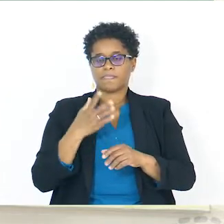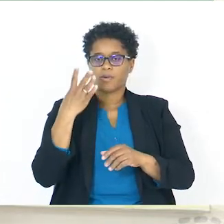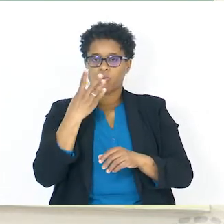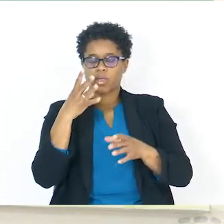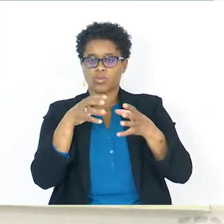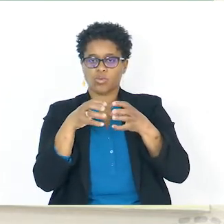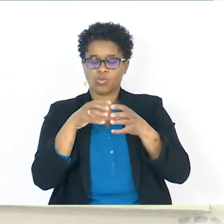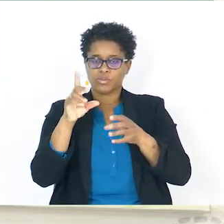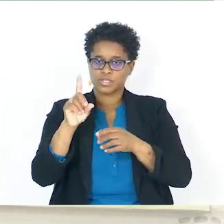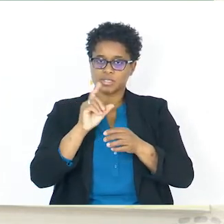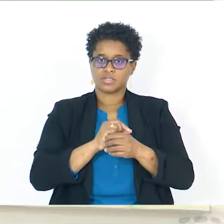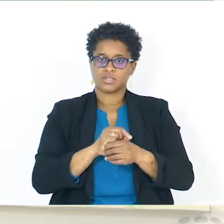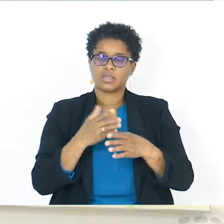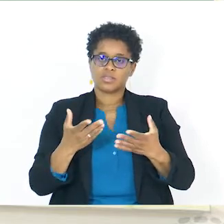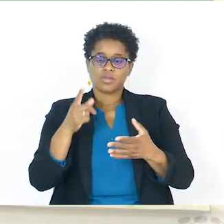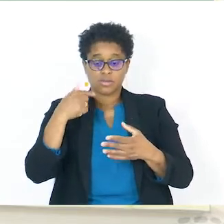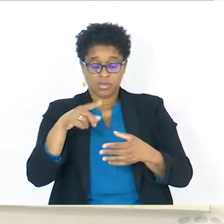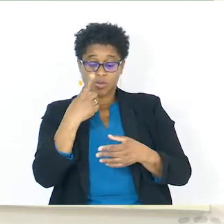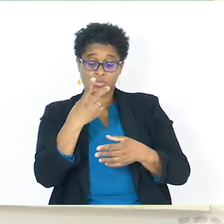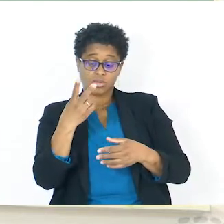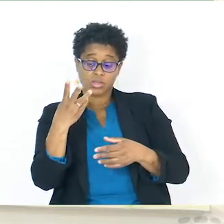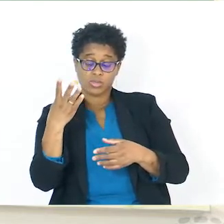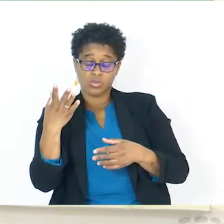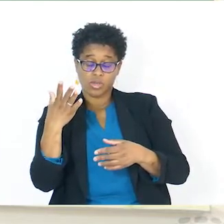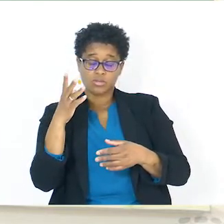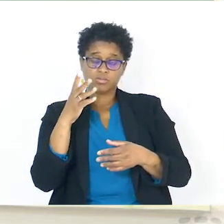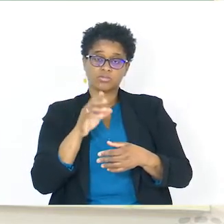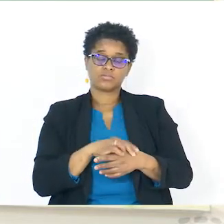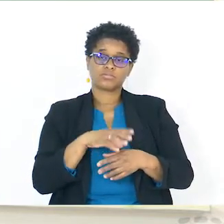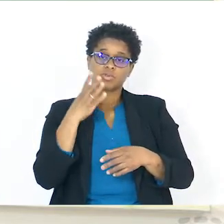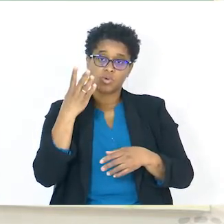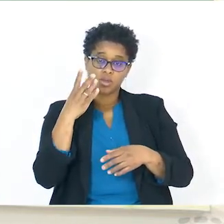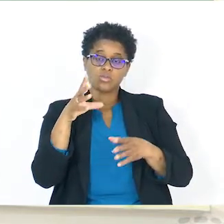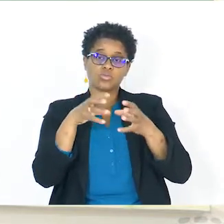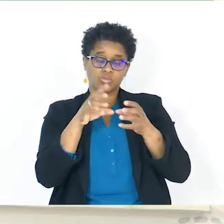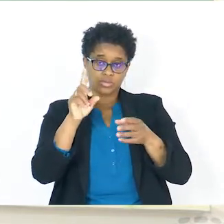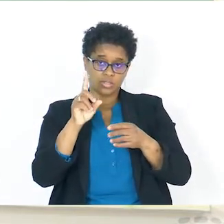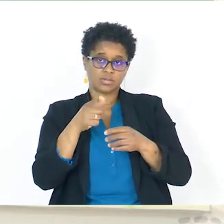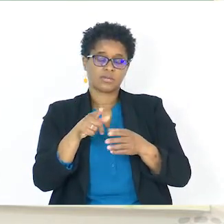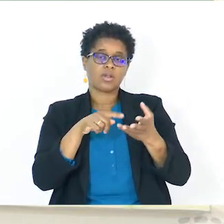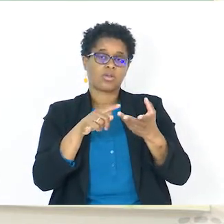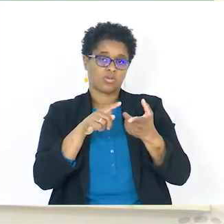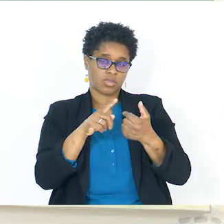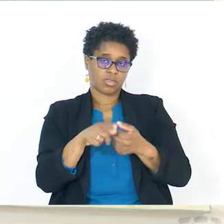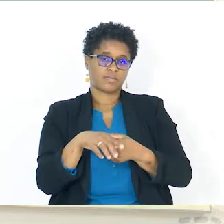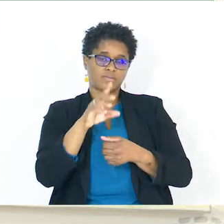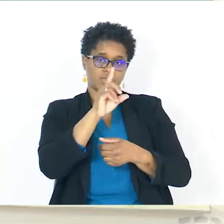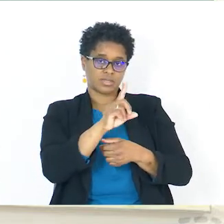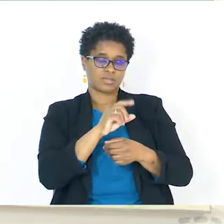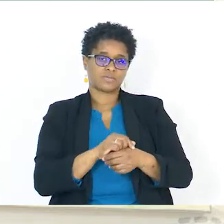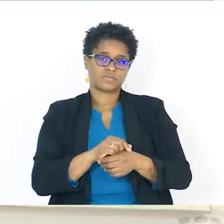6. 4 grupos de 6. Então, tem 1, 2, 3, 4 grupos com 6. Bem, vamos contar.